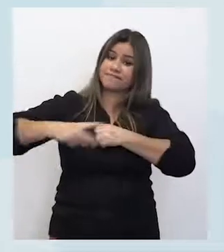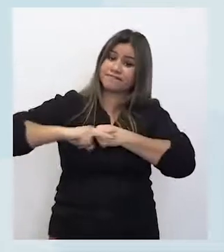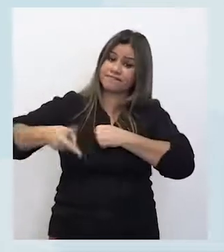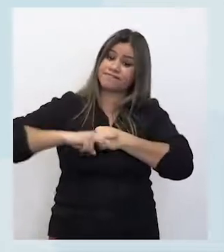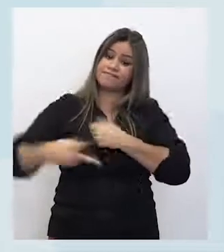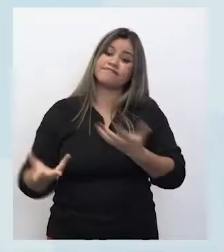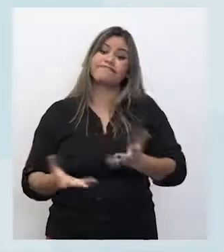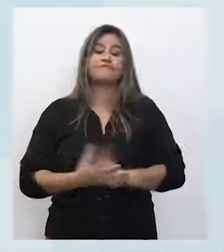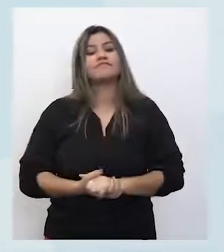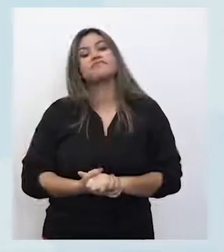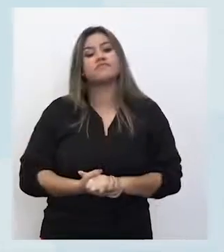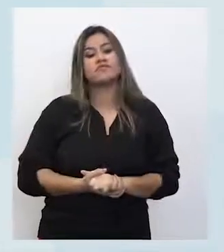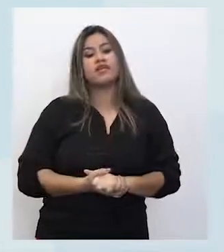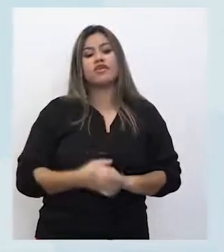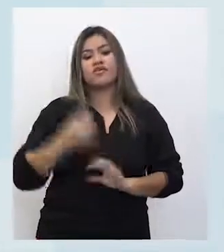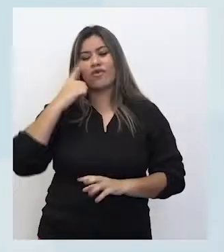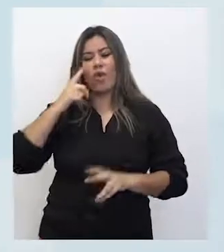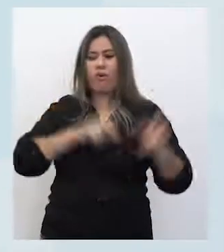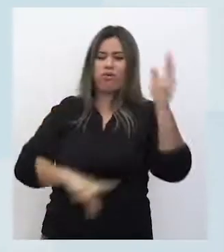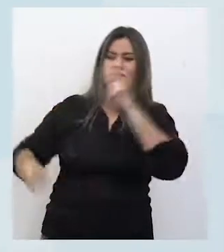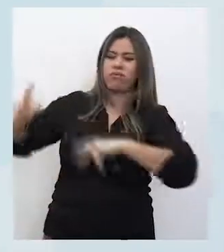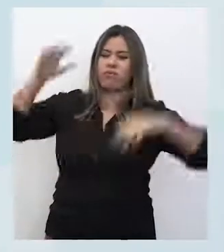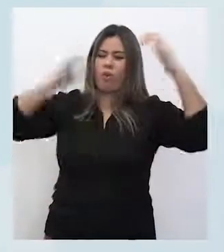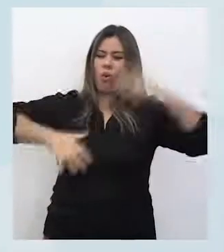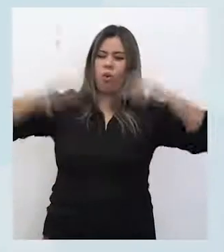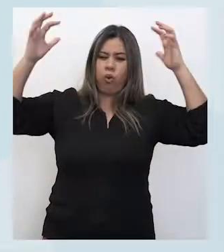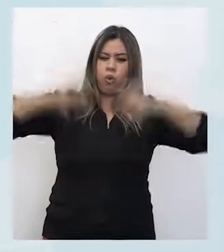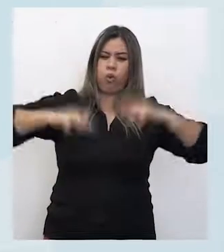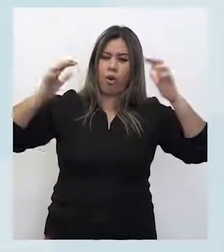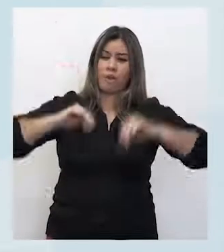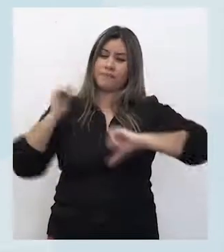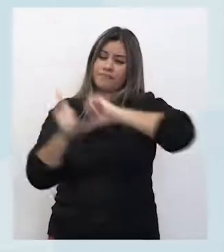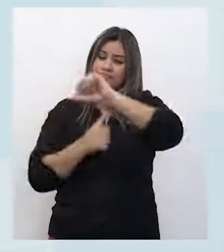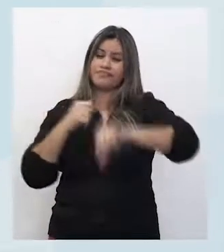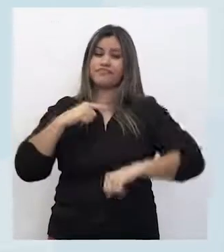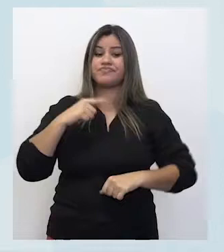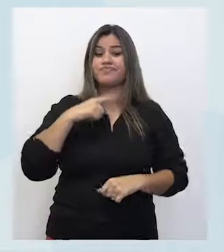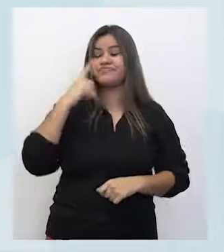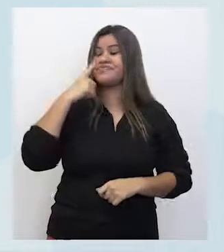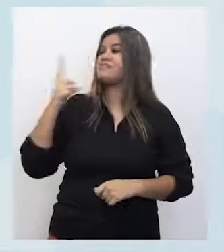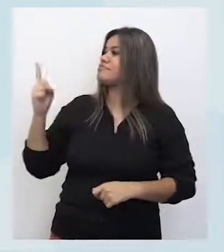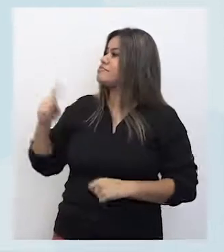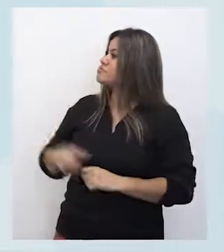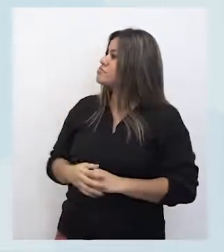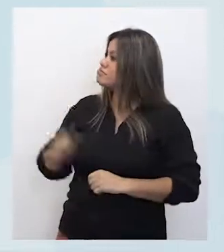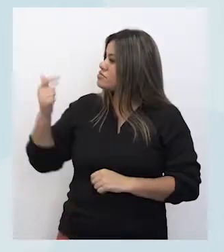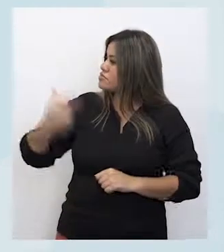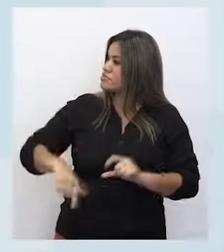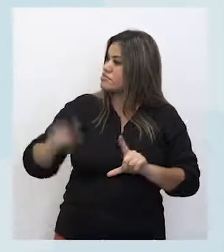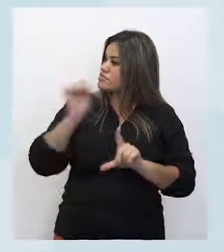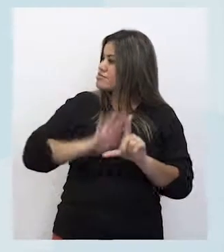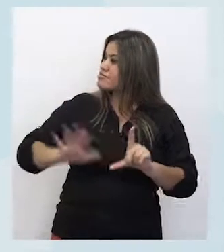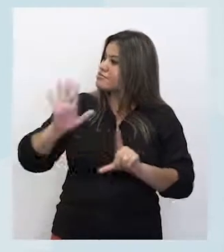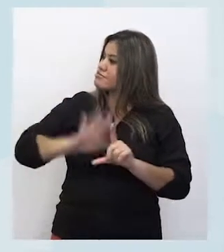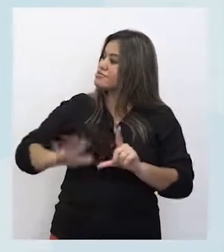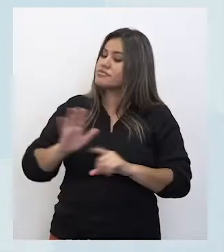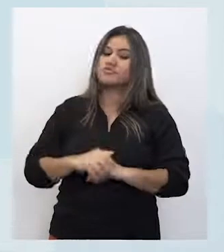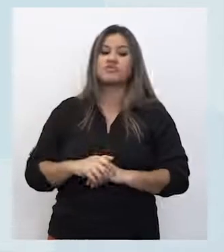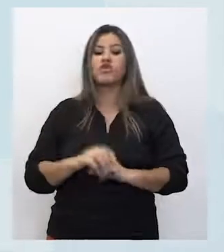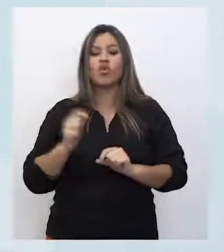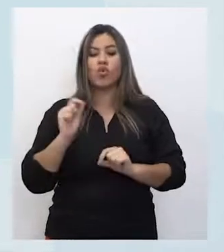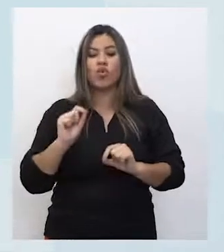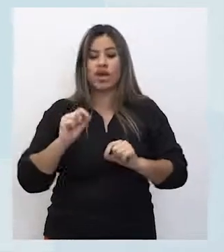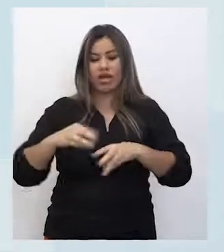só como vem as tempestades quando há essa mudança climática. E aí, mais uma foto, gente, aí essa foto é só um